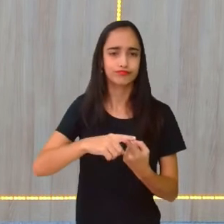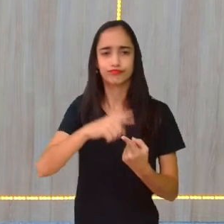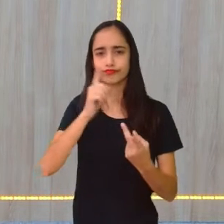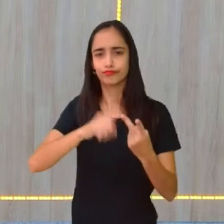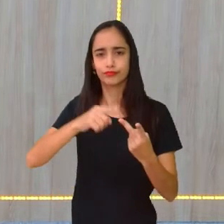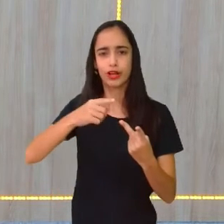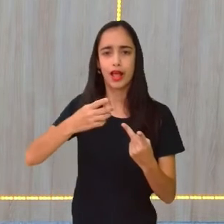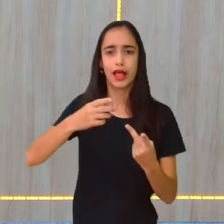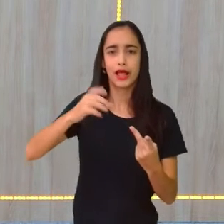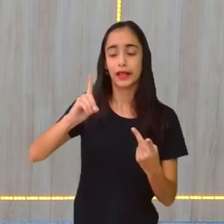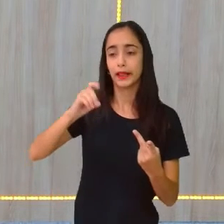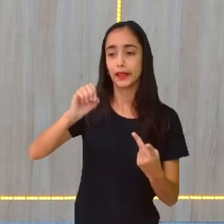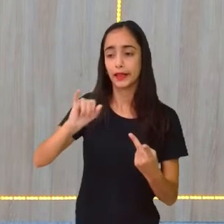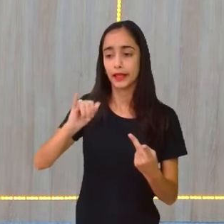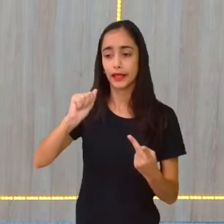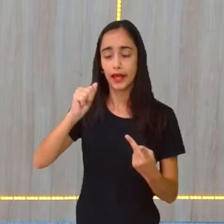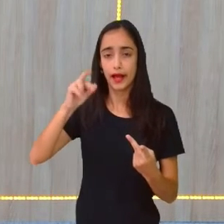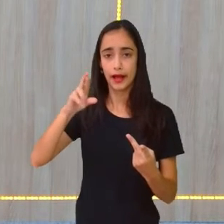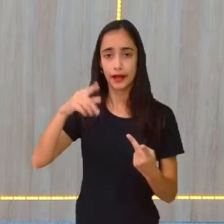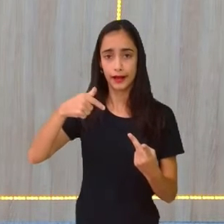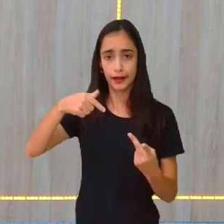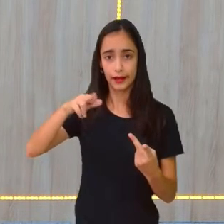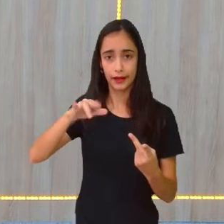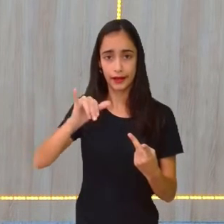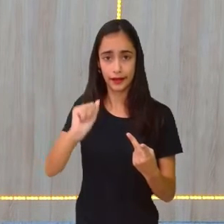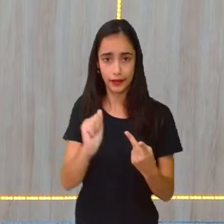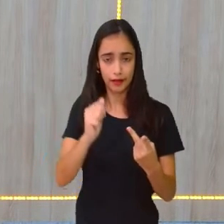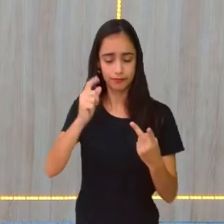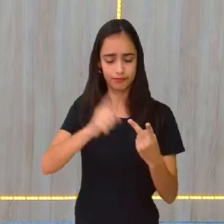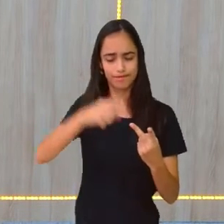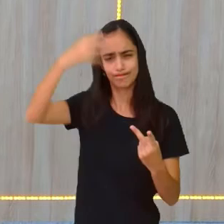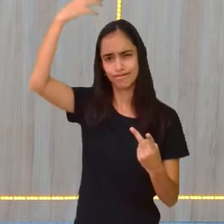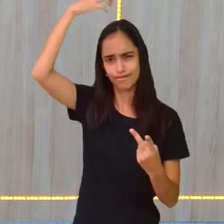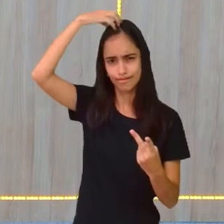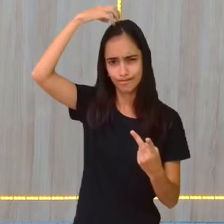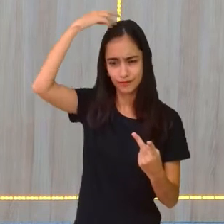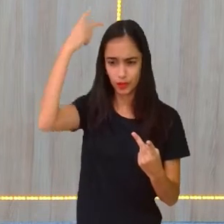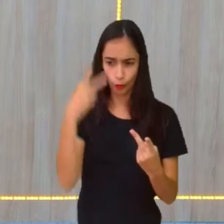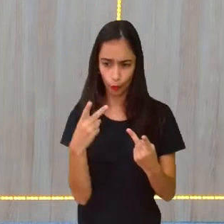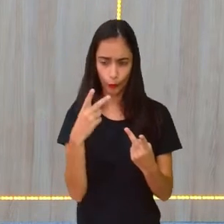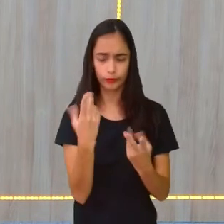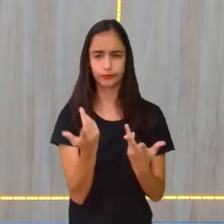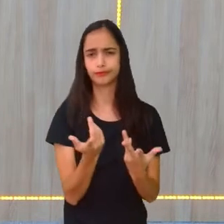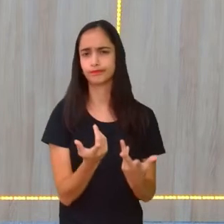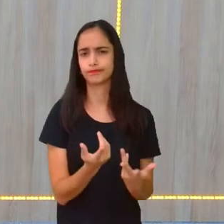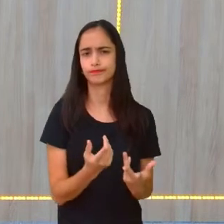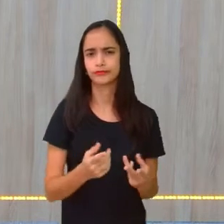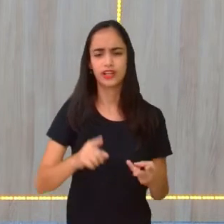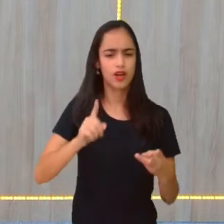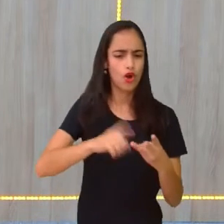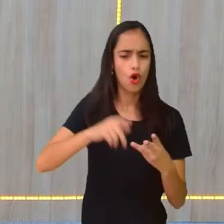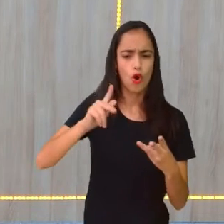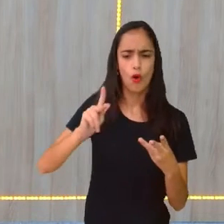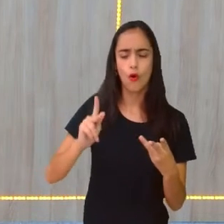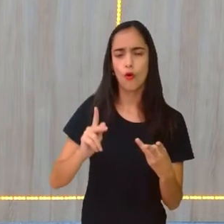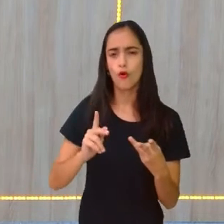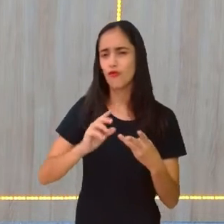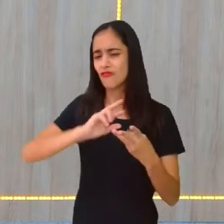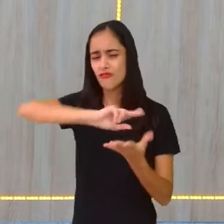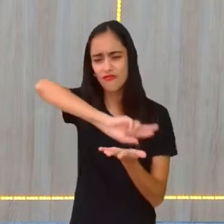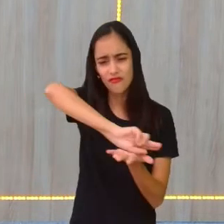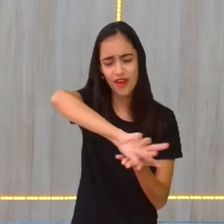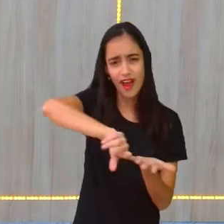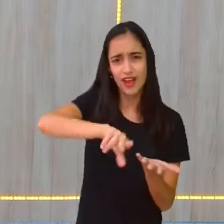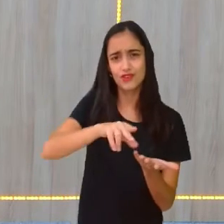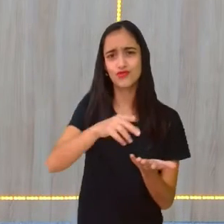a tirania, a oligarquia, uma outra forma de governo, né, com um